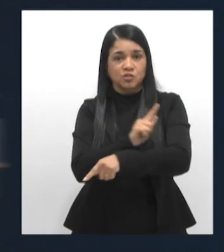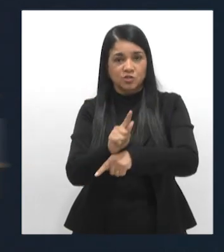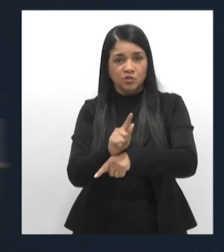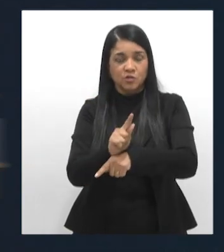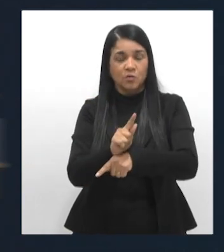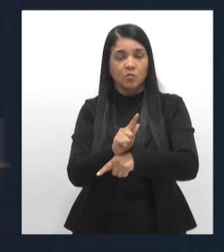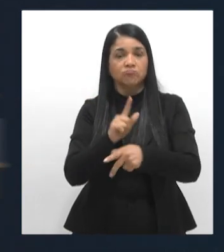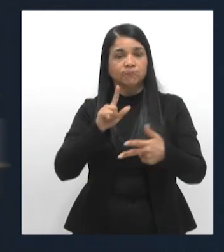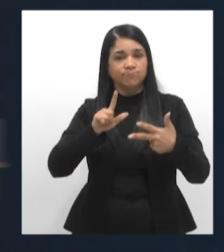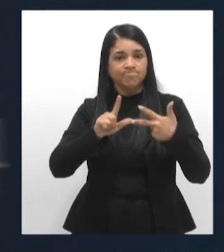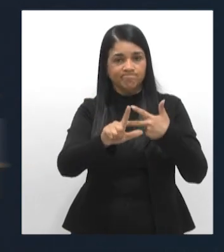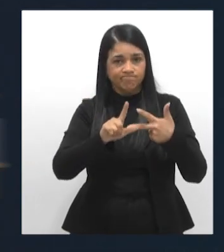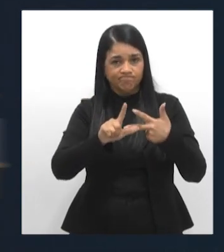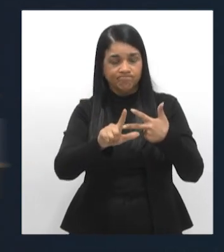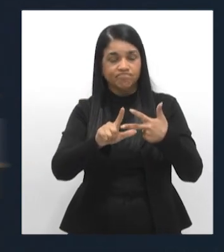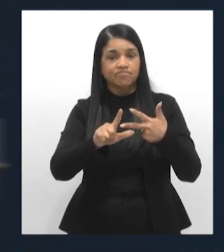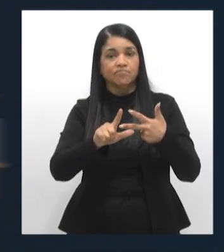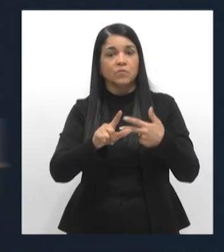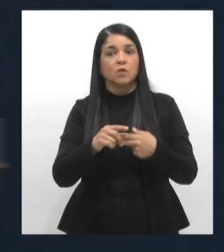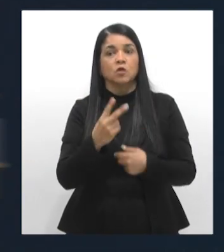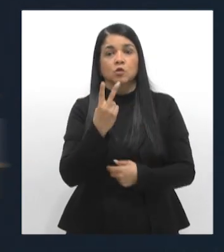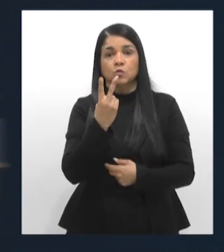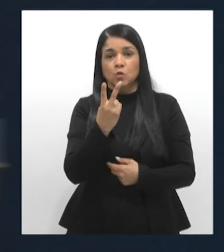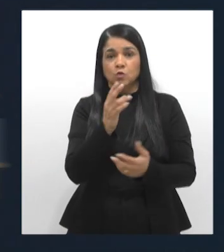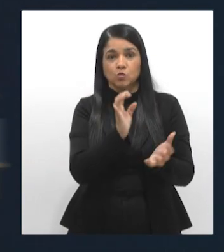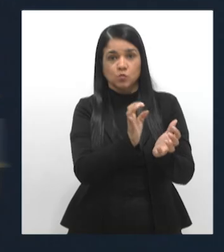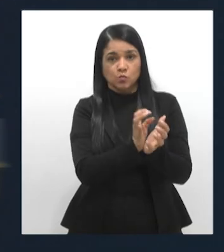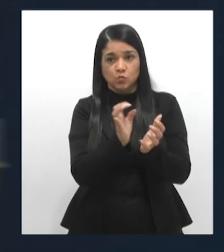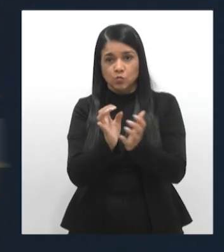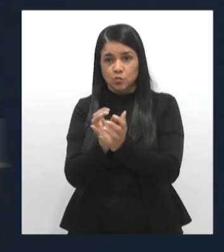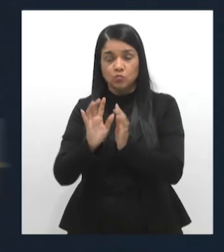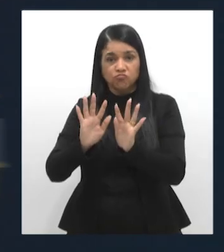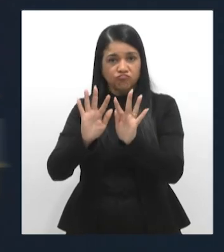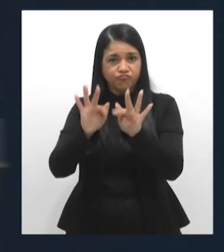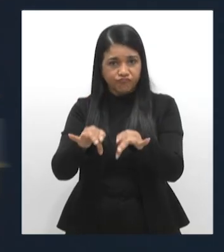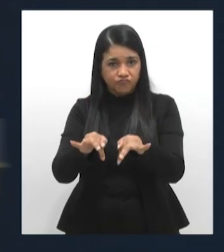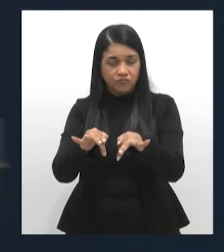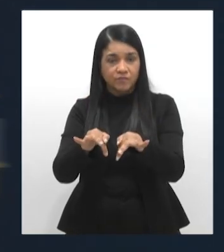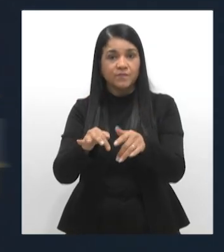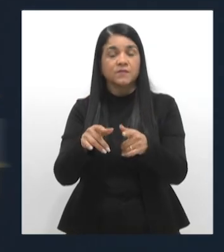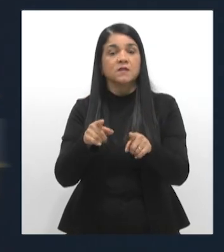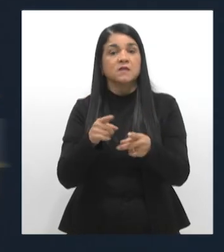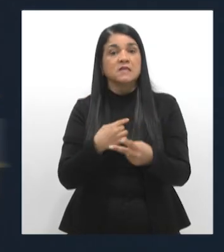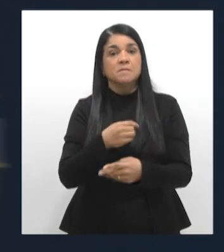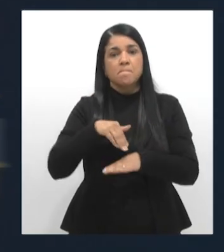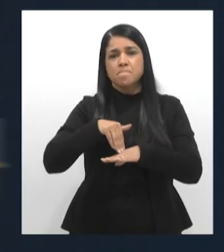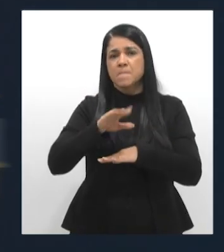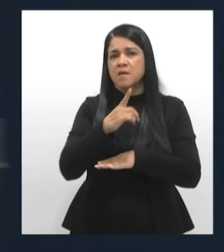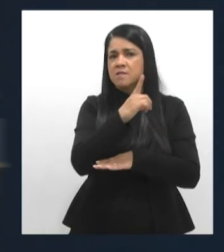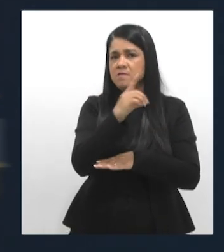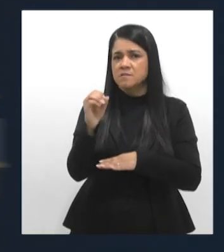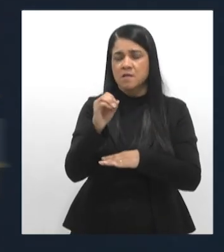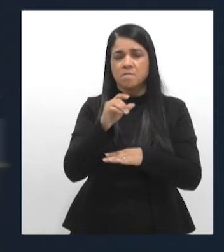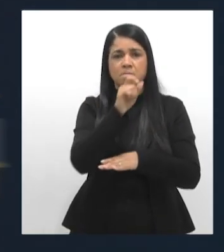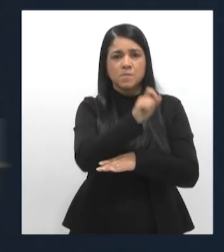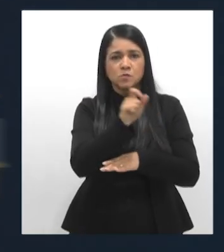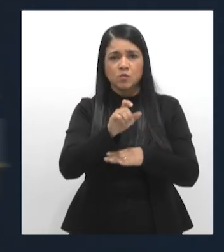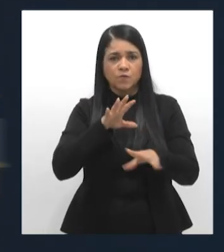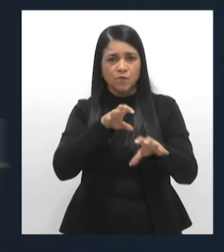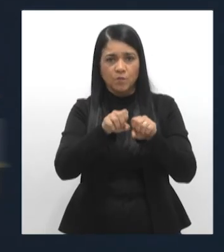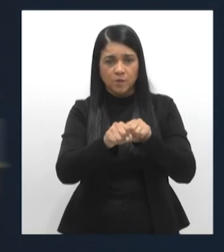Poder Legislativo, com 2 edições já concluídas e mais de 100 formados, pós